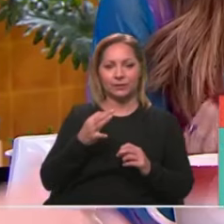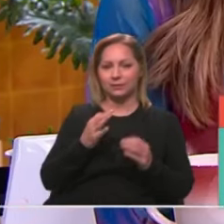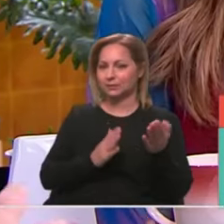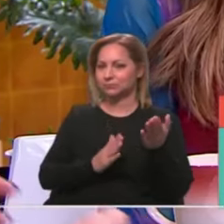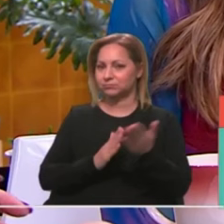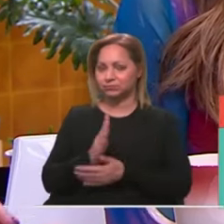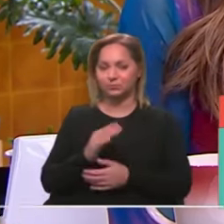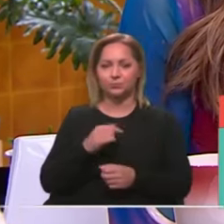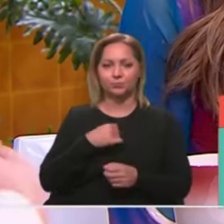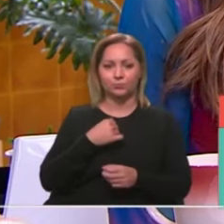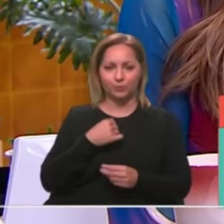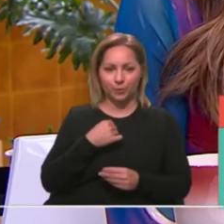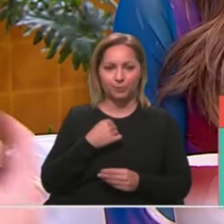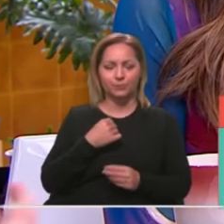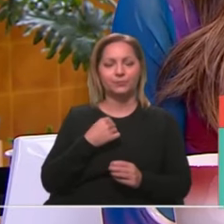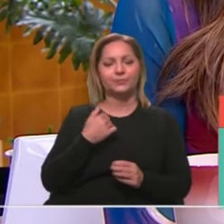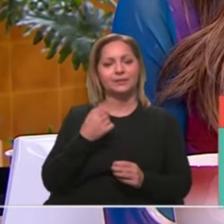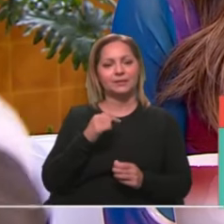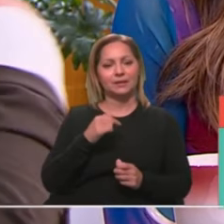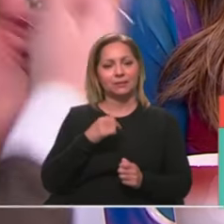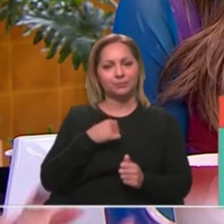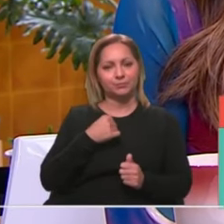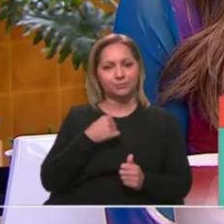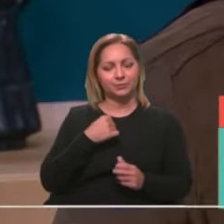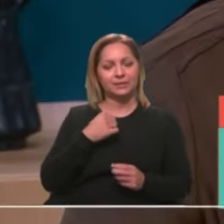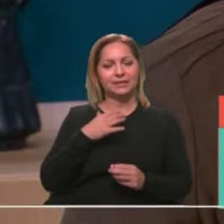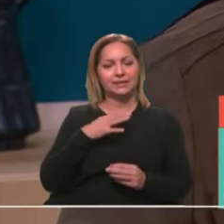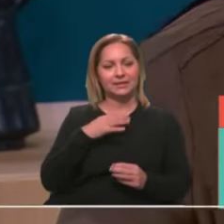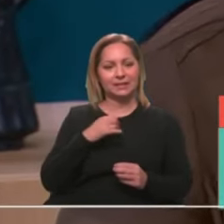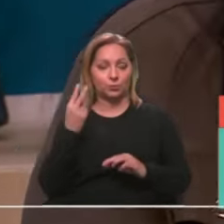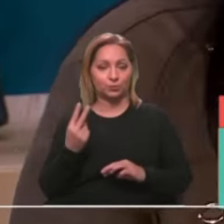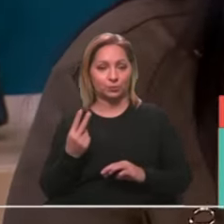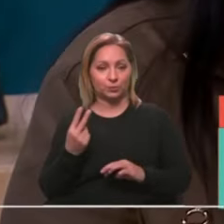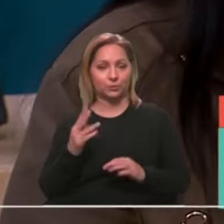Eles próprios vão ter aquele impulso de procurar o novo.